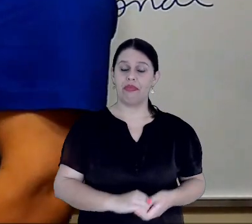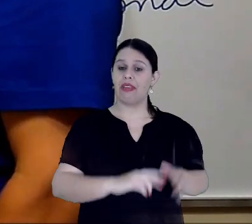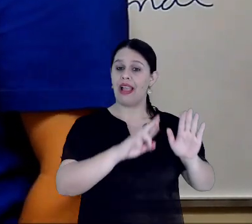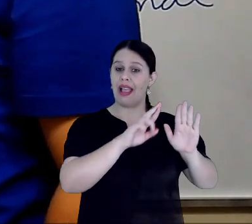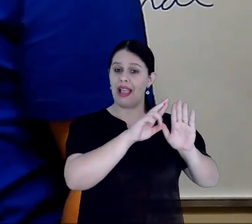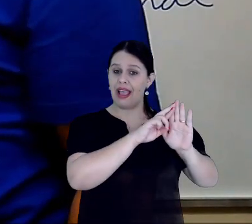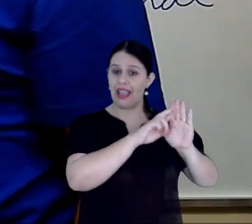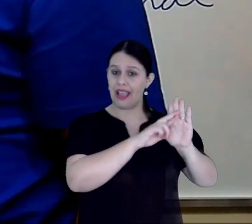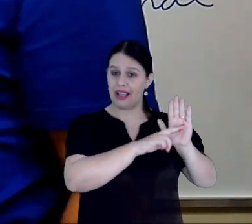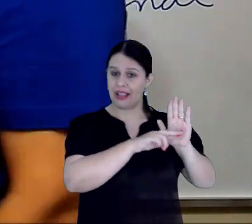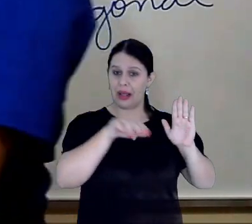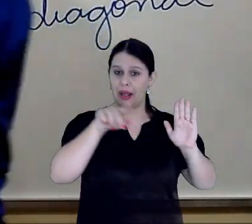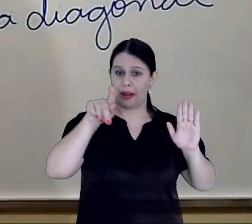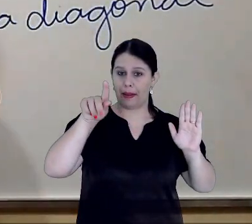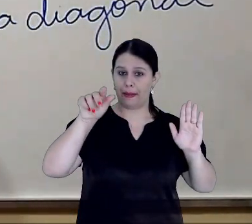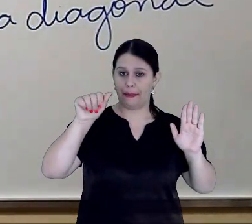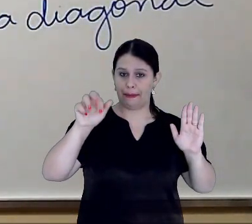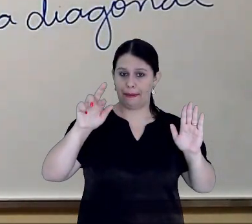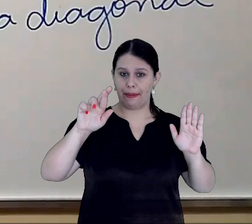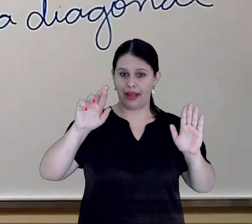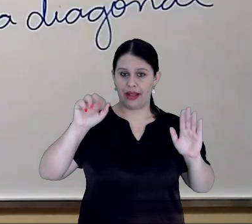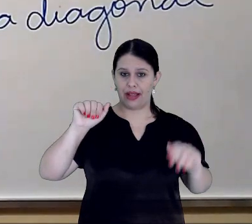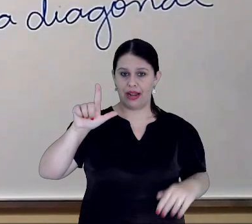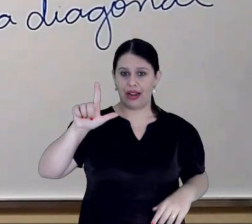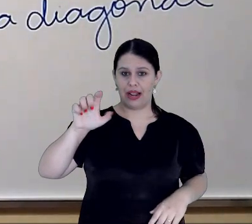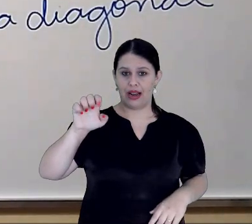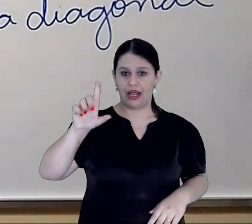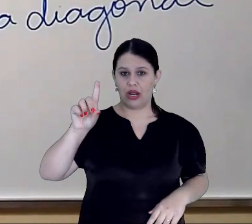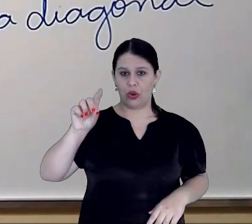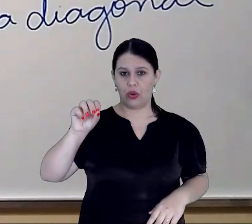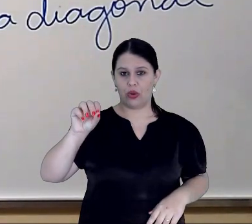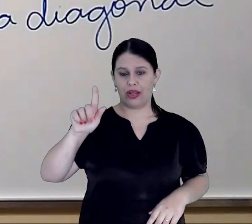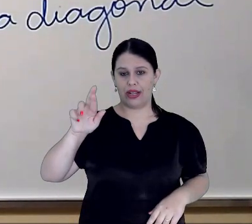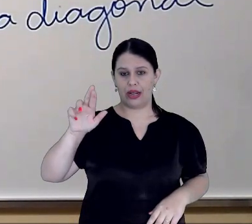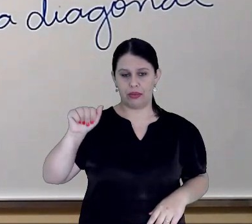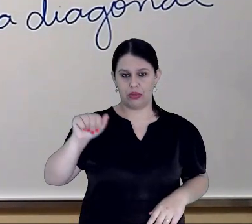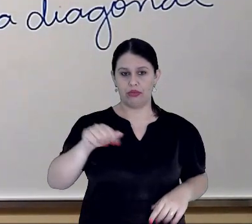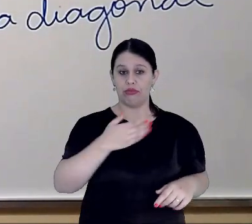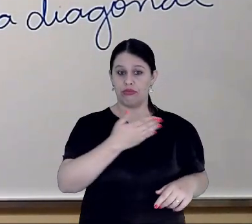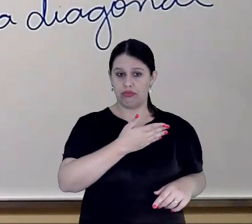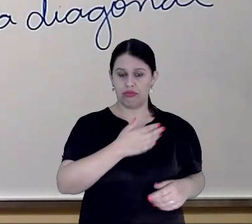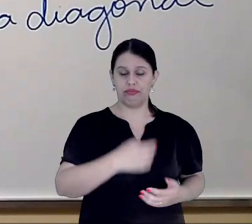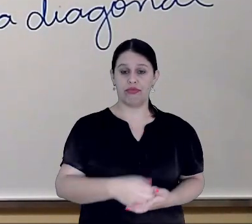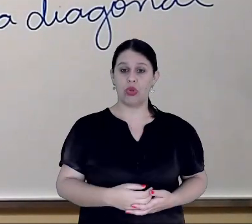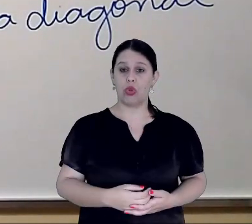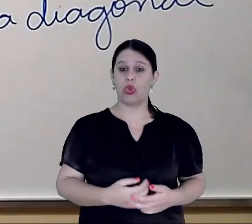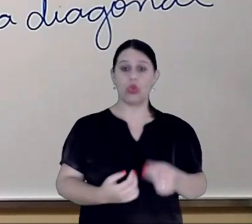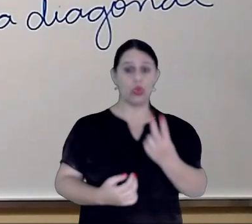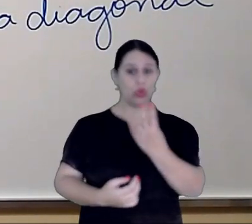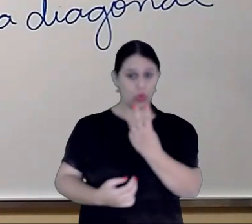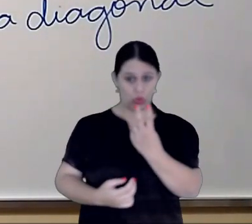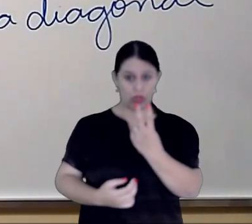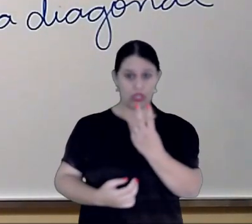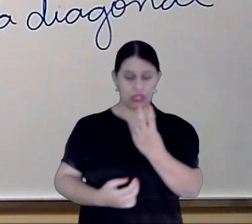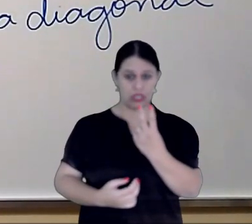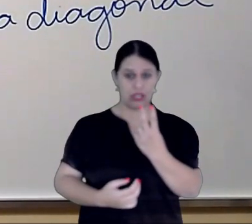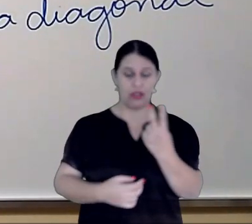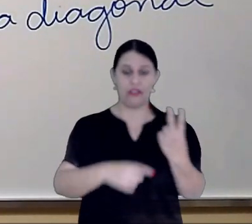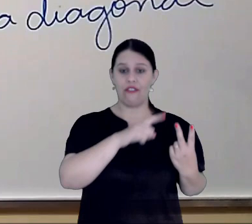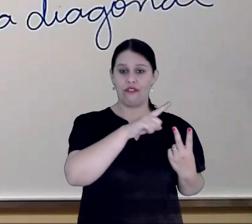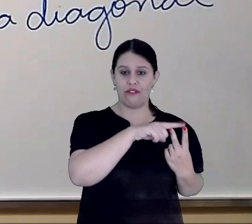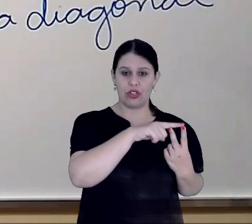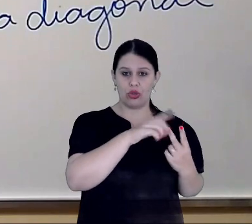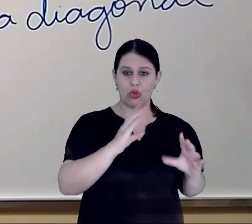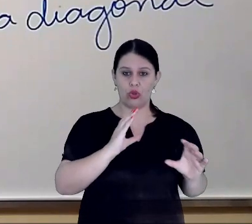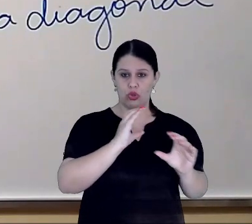Regra do paralelogramo. Os dois vetores parcela, ou seja, os vetores que estão sendo somados, as parcelas da